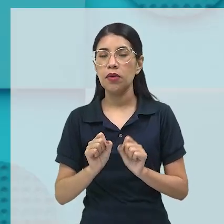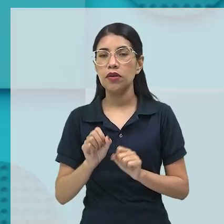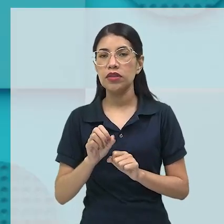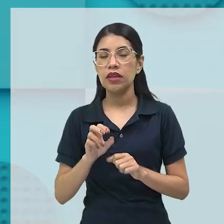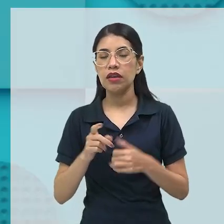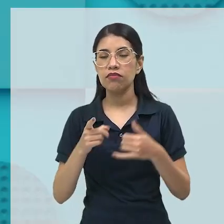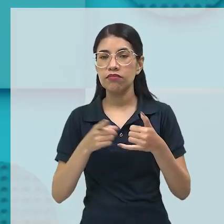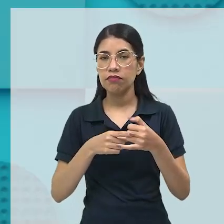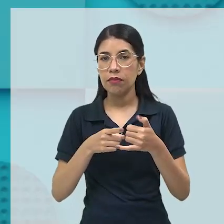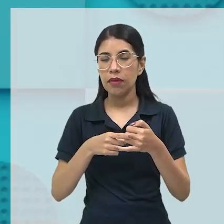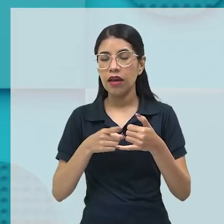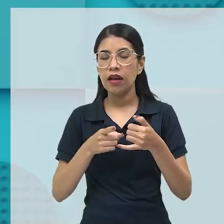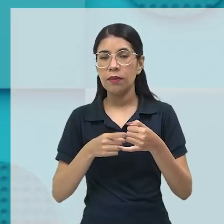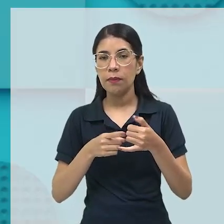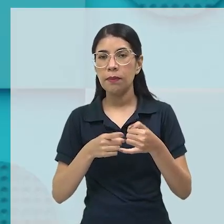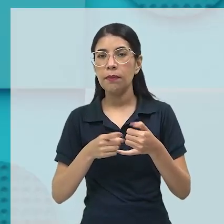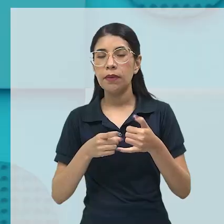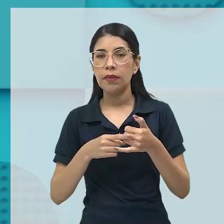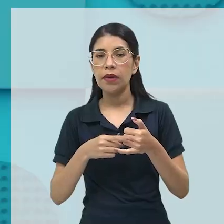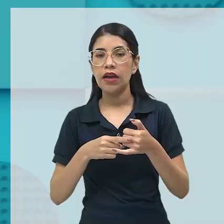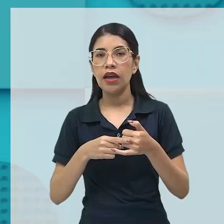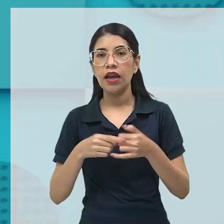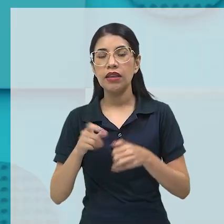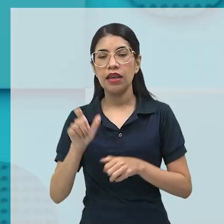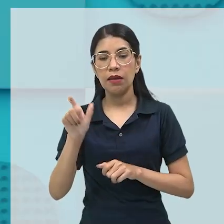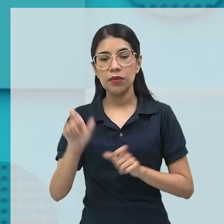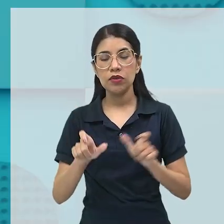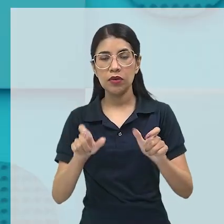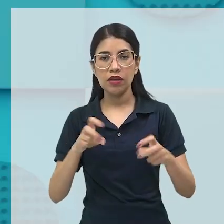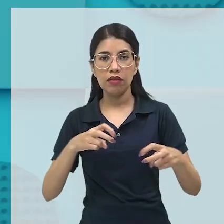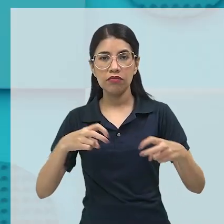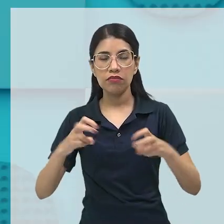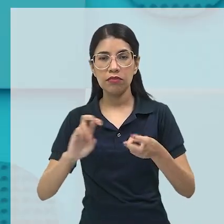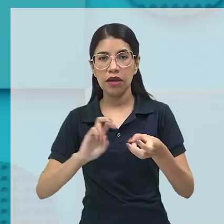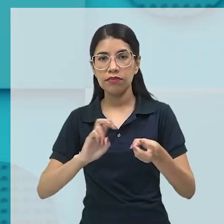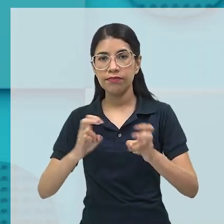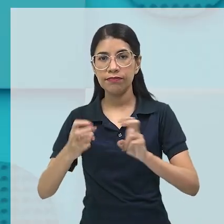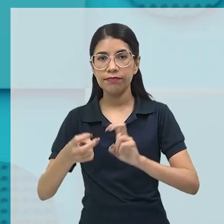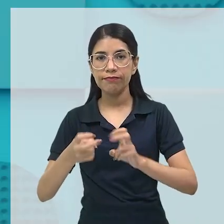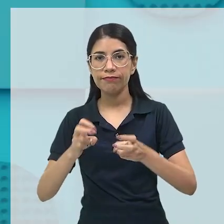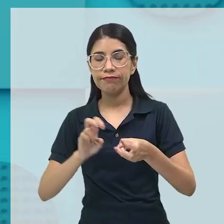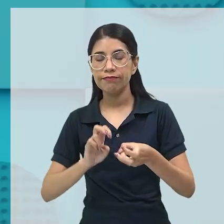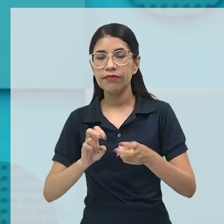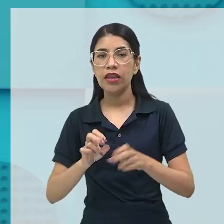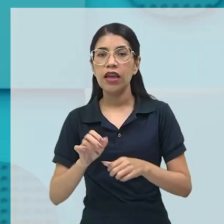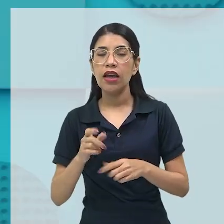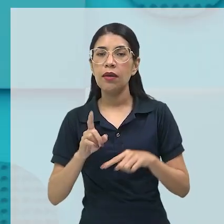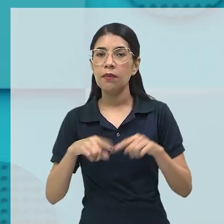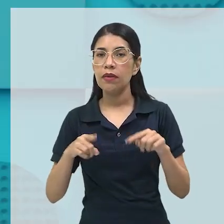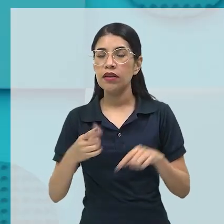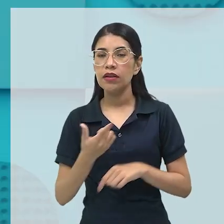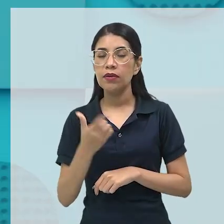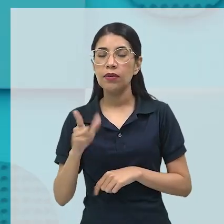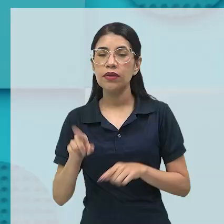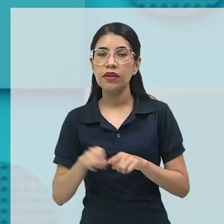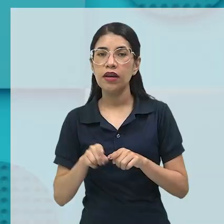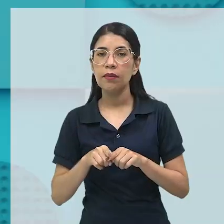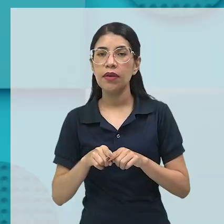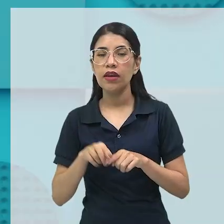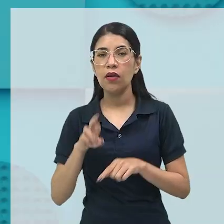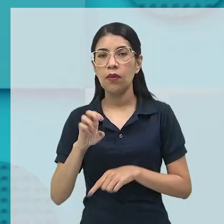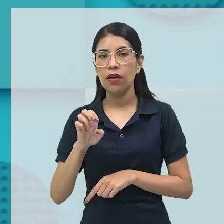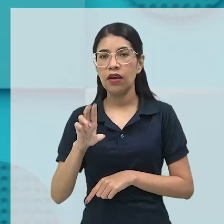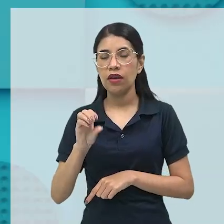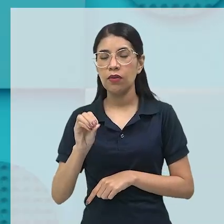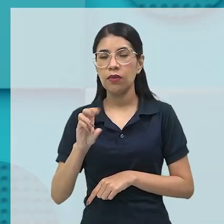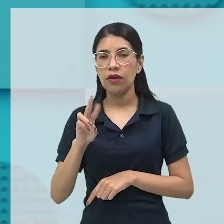professor fica tocando o berimbau enquanto acontece a ação. Outro instrumento que é de herança africana é o reco-reco. O